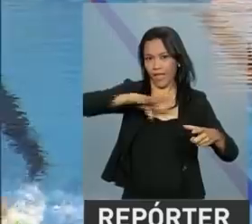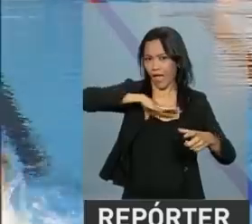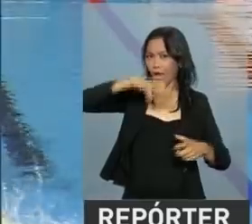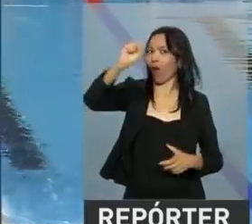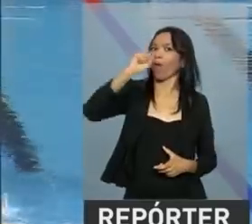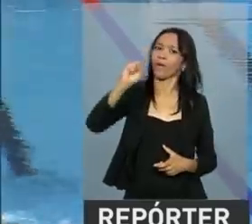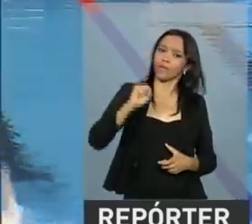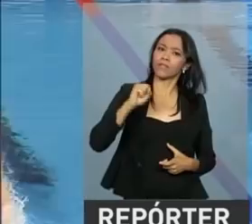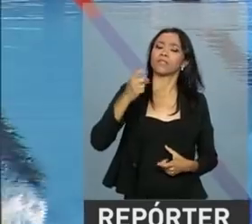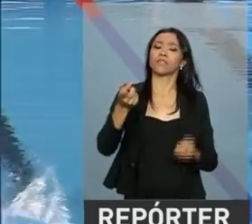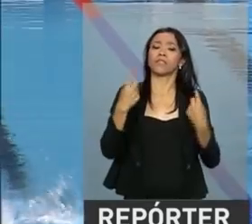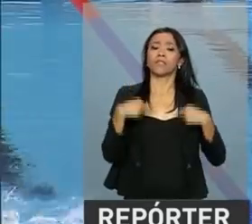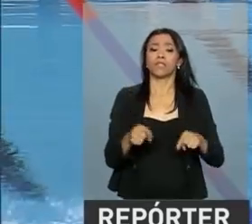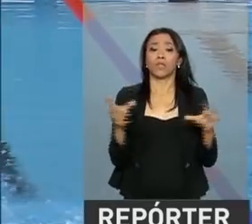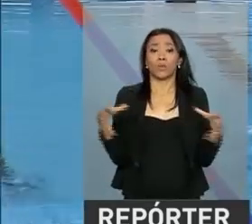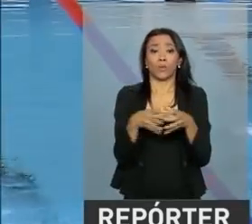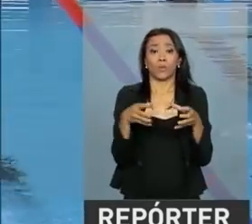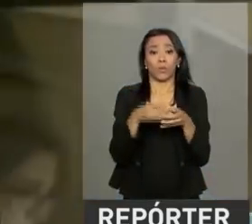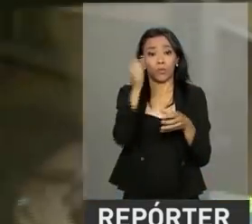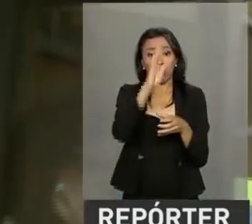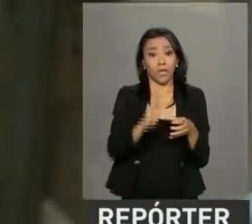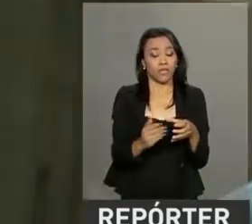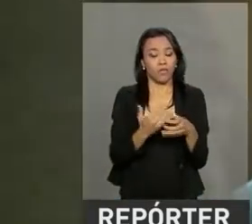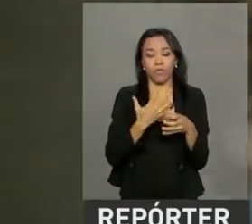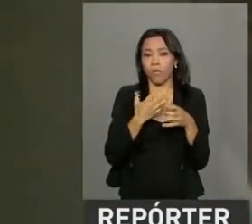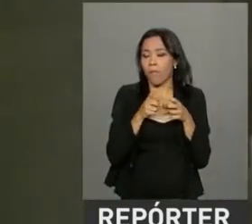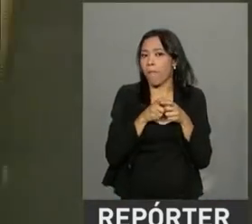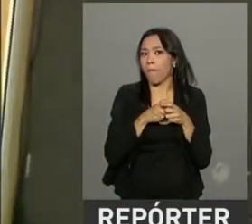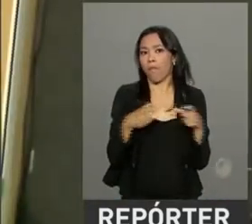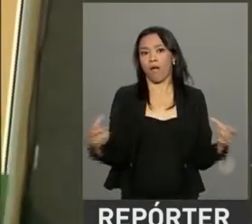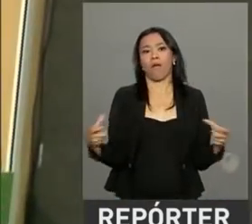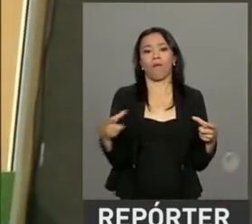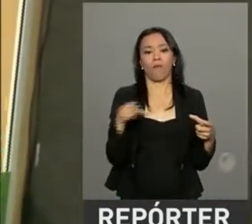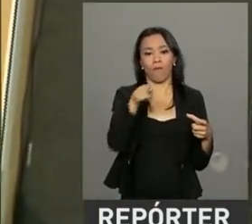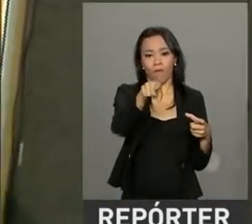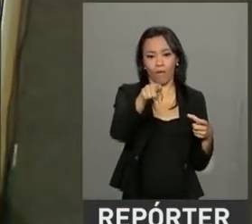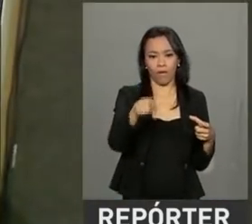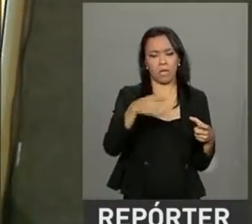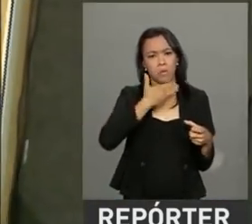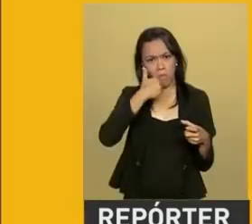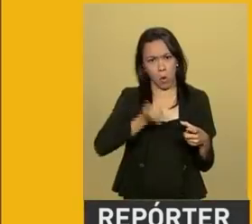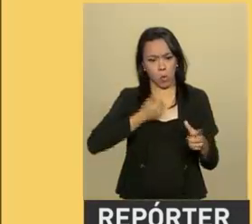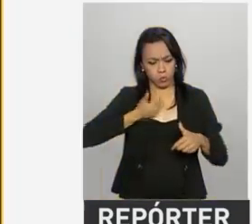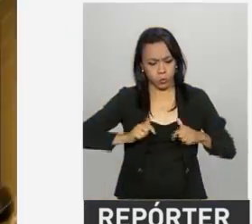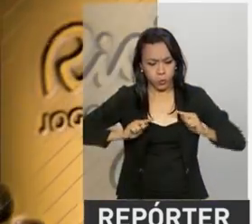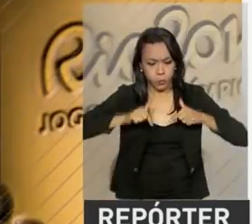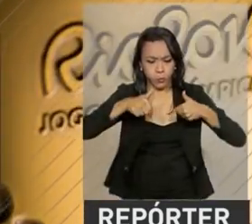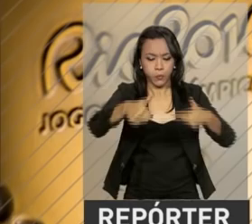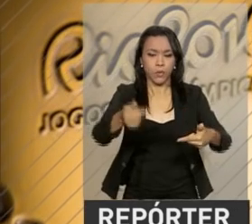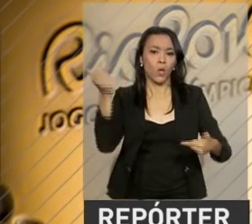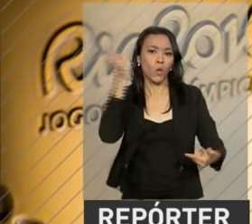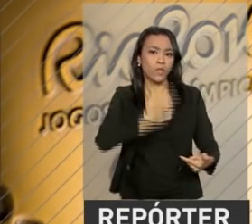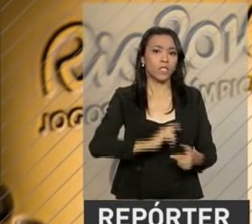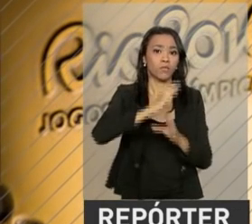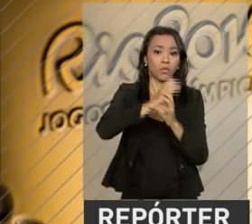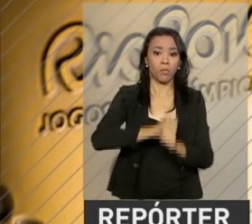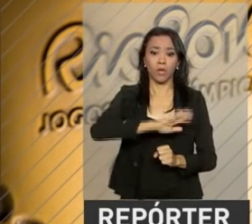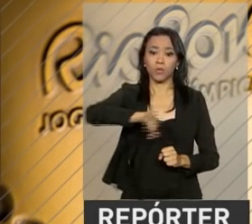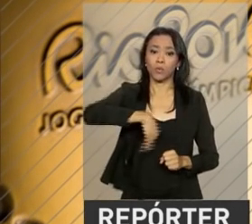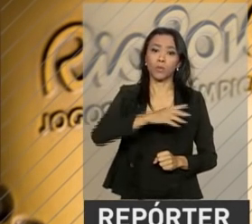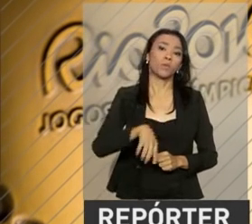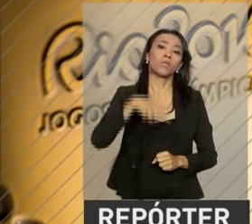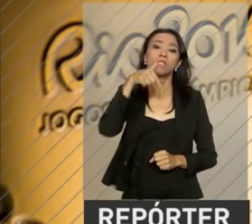Olimpíadas. A delegação brasileira foi a maior da história e também com o melhor desempenho. Conquistamos ao todo